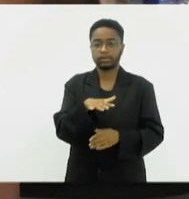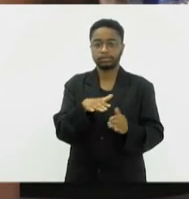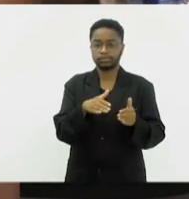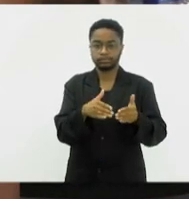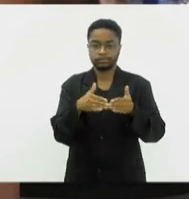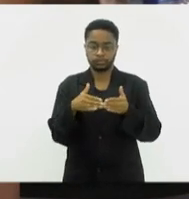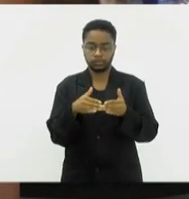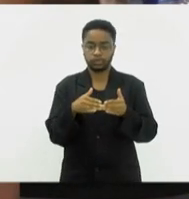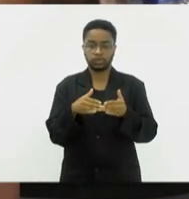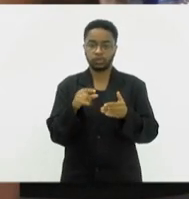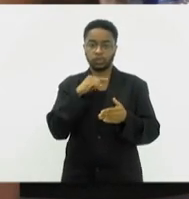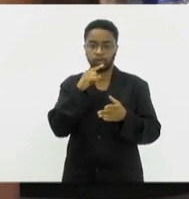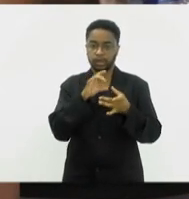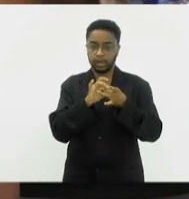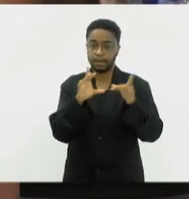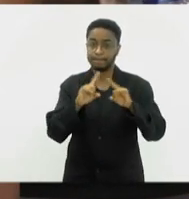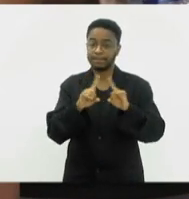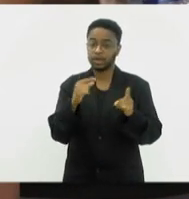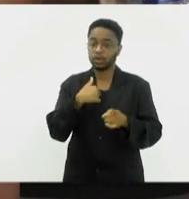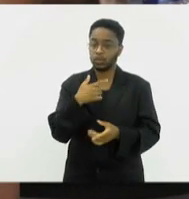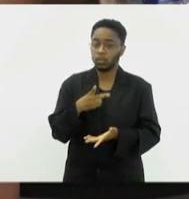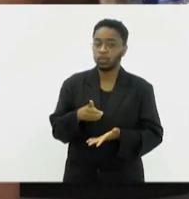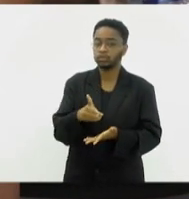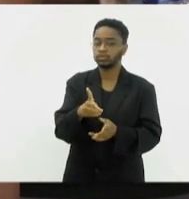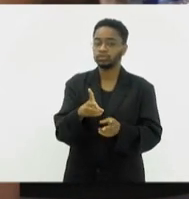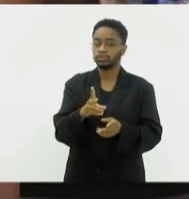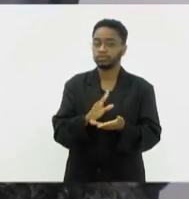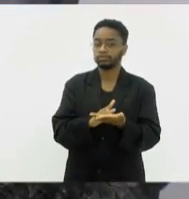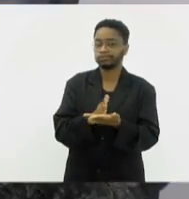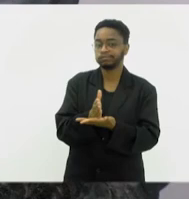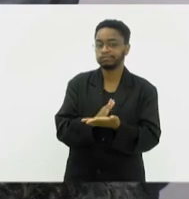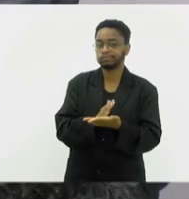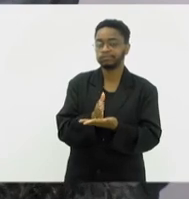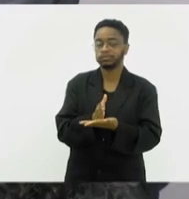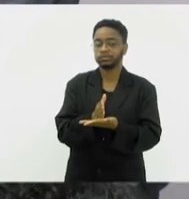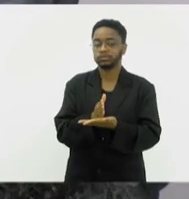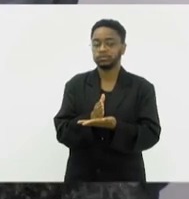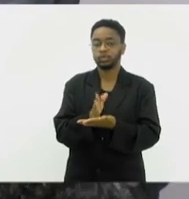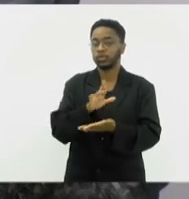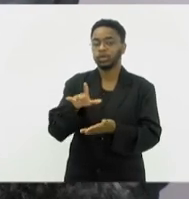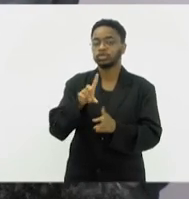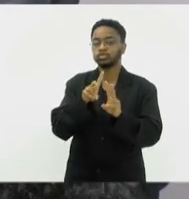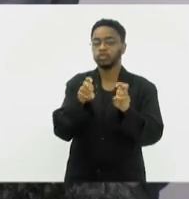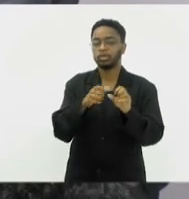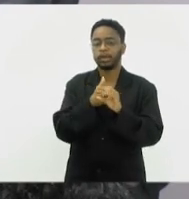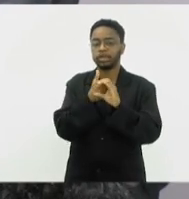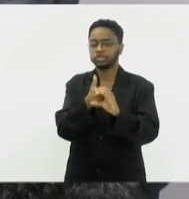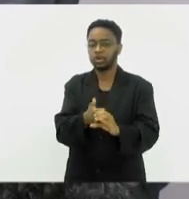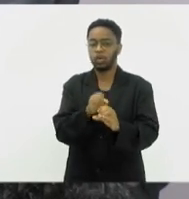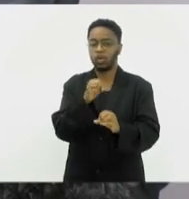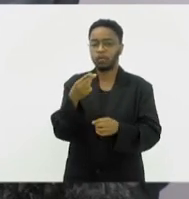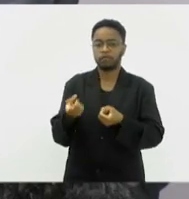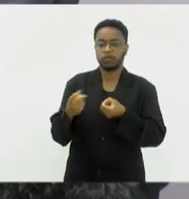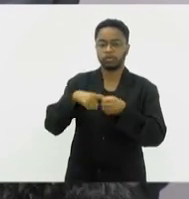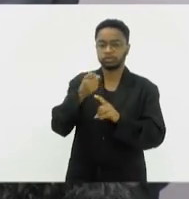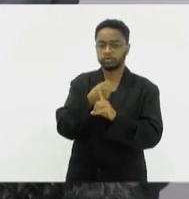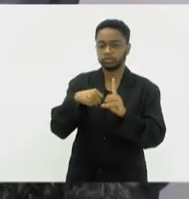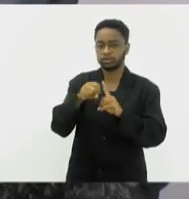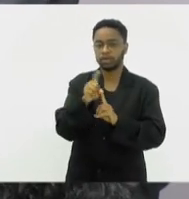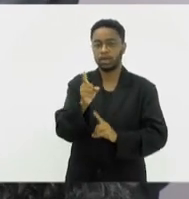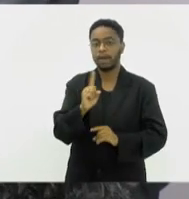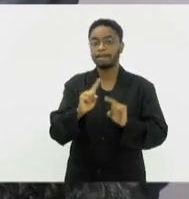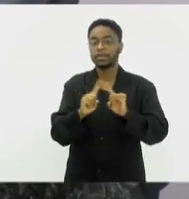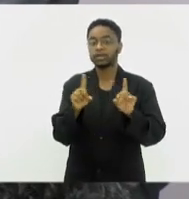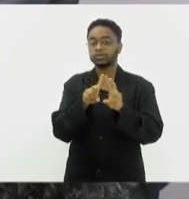ok. Eu continuo desconfortável, não sob o aspecto cristão ou da ressocialização, mas sob